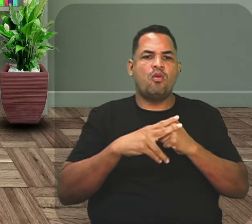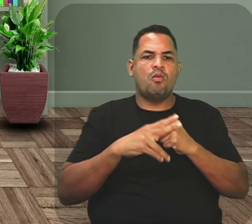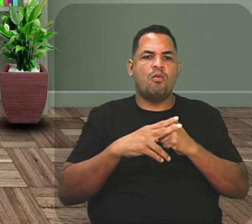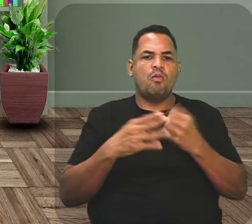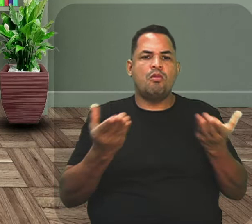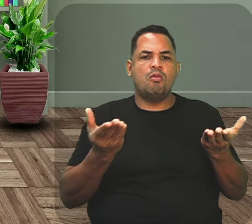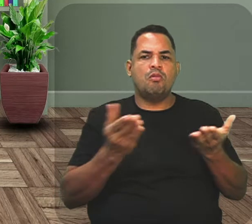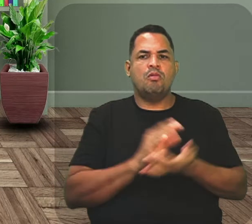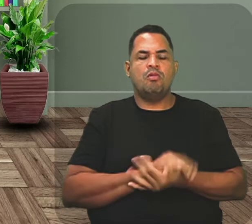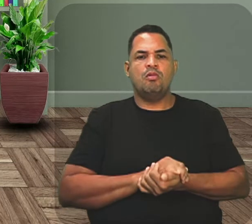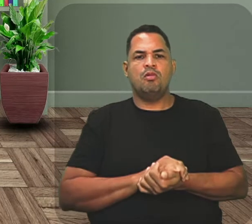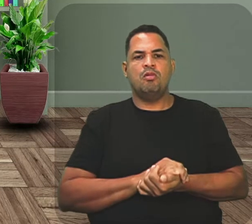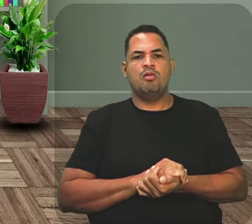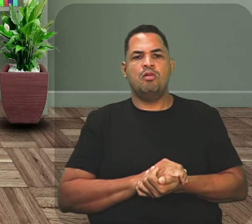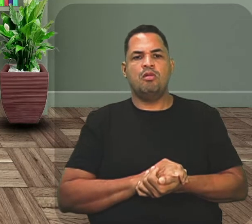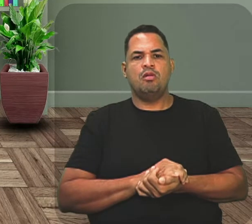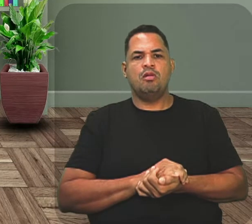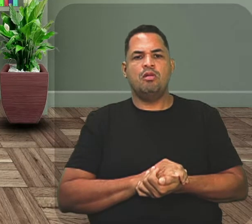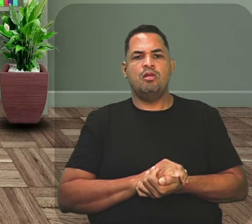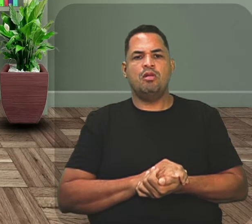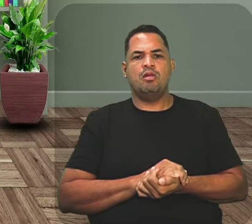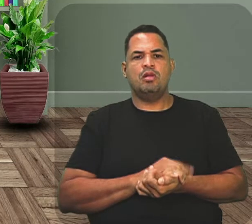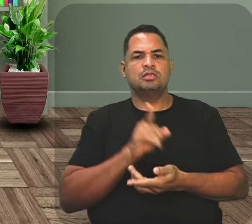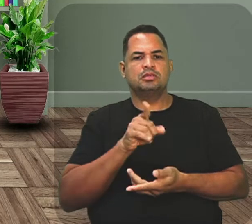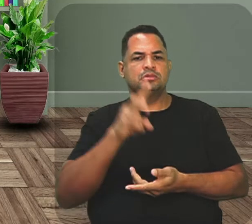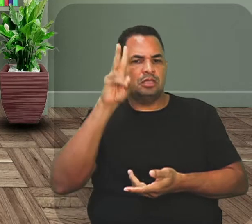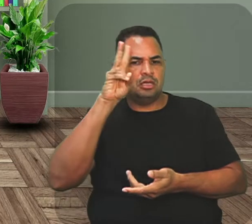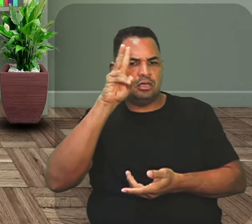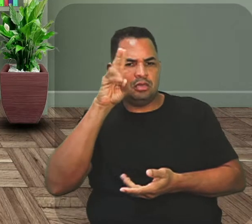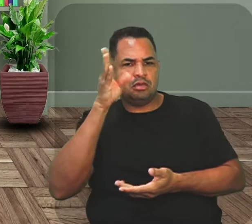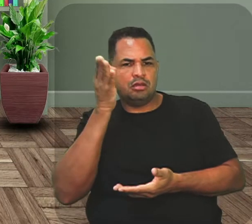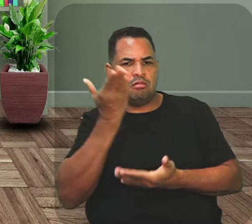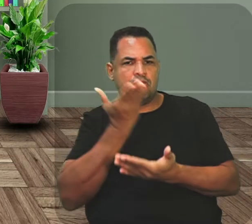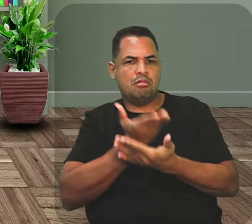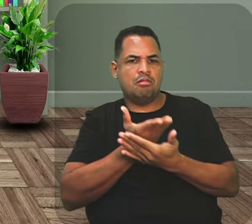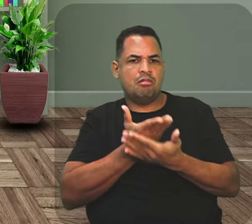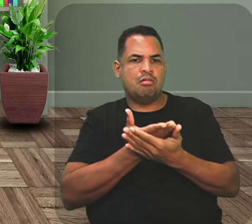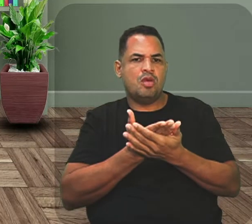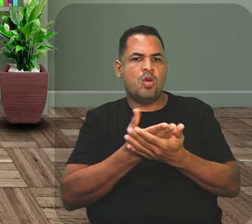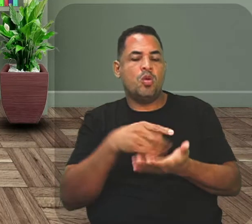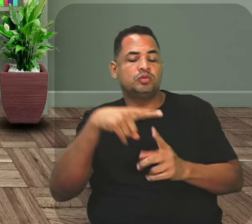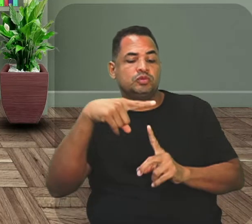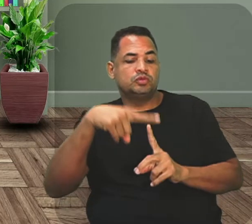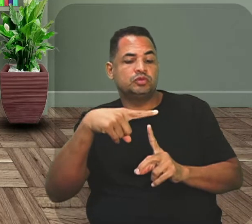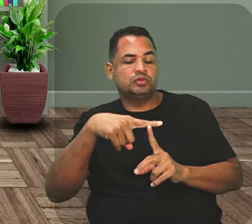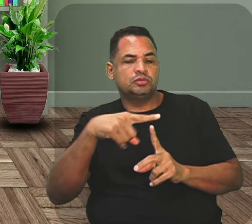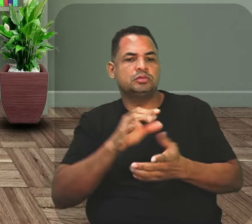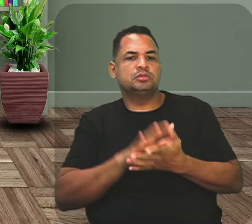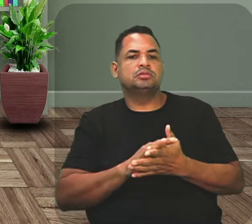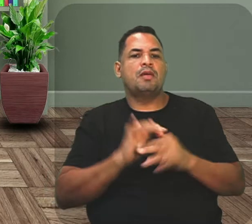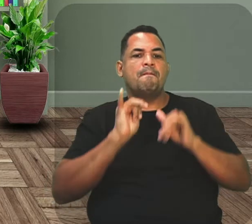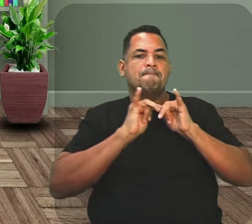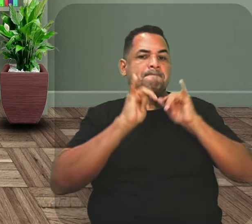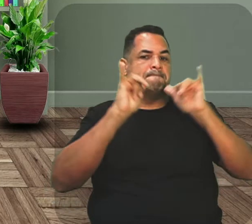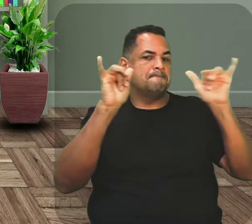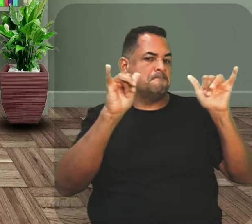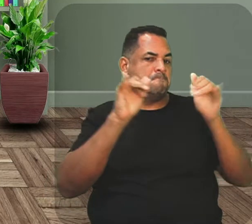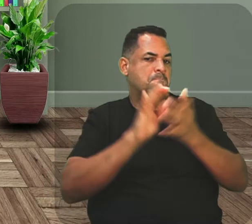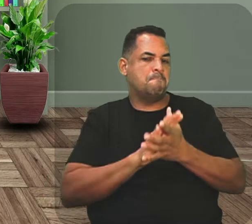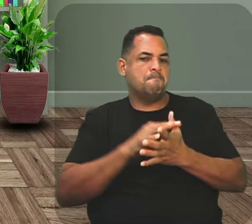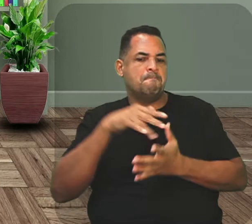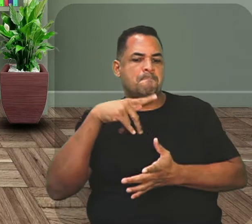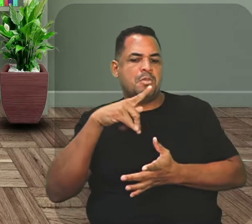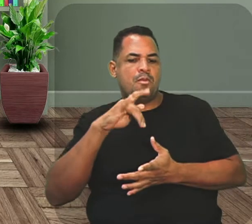não verbal. E aí a gente lembra lá daquela aula sobre o gênero textual propaganda, né? Então,